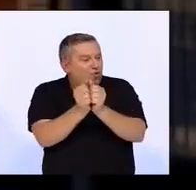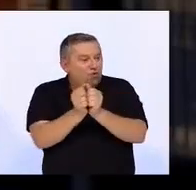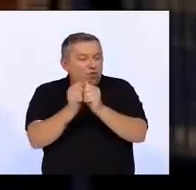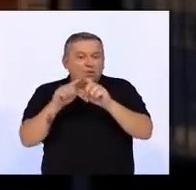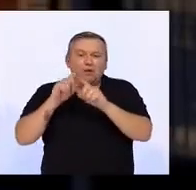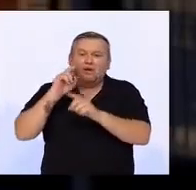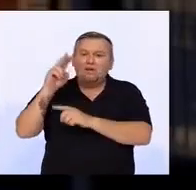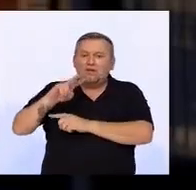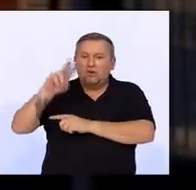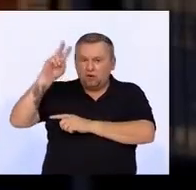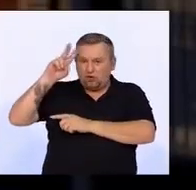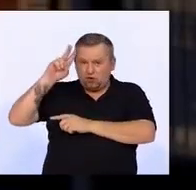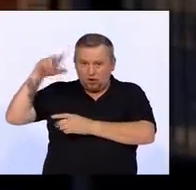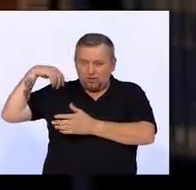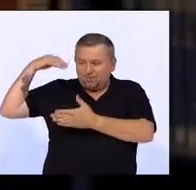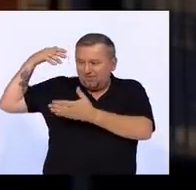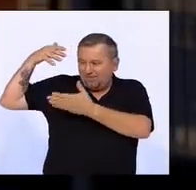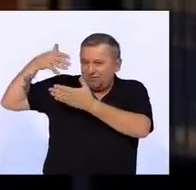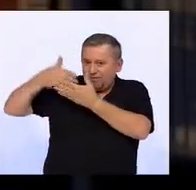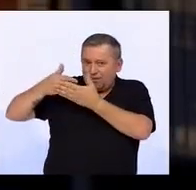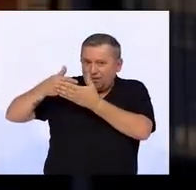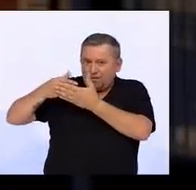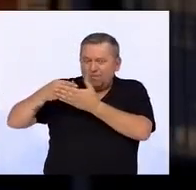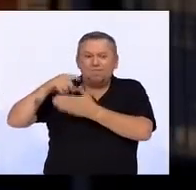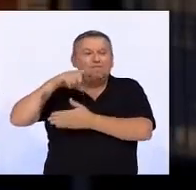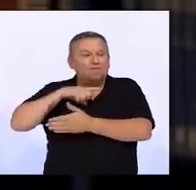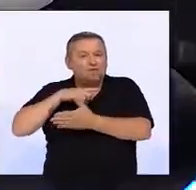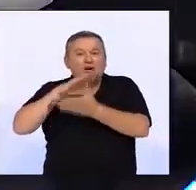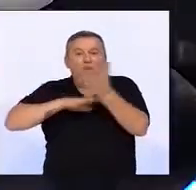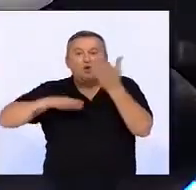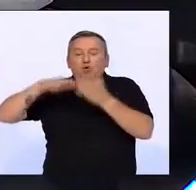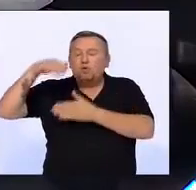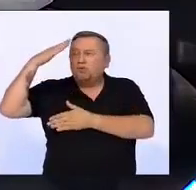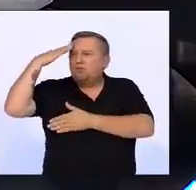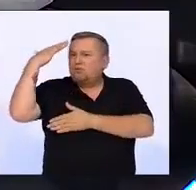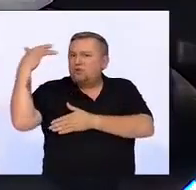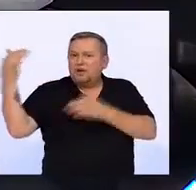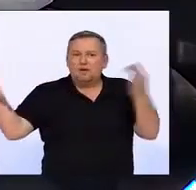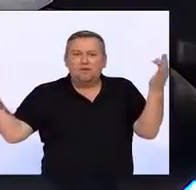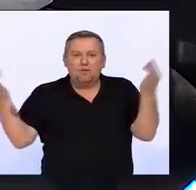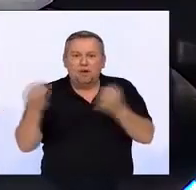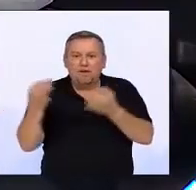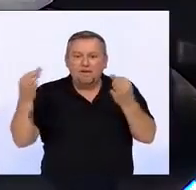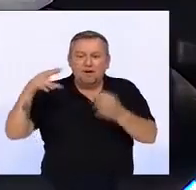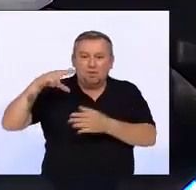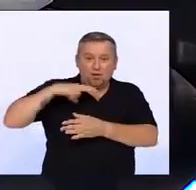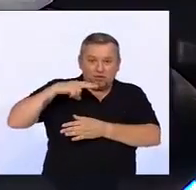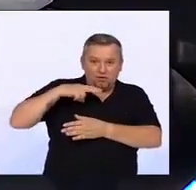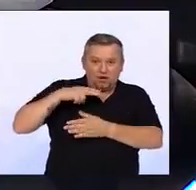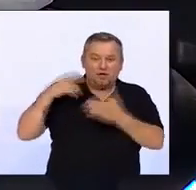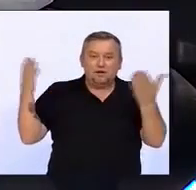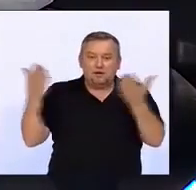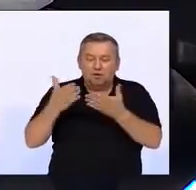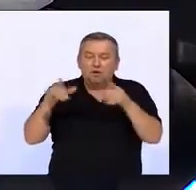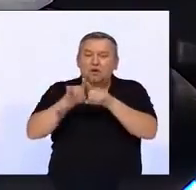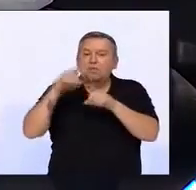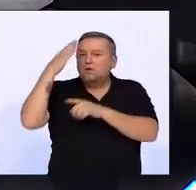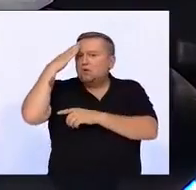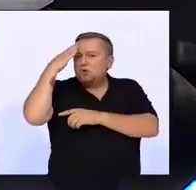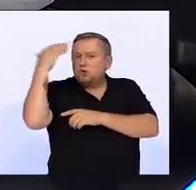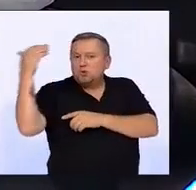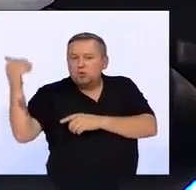vejo uma pessoa que tem todo sucesso na iniciativa privada e todo sucesso no setor público. Um